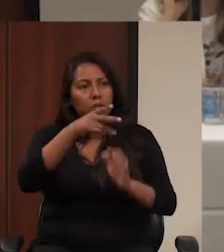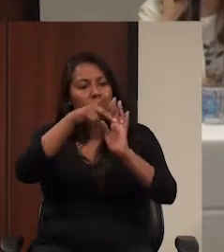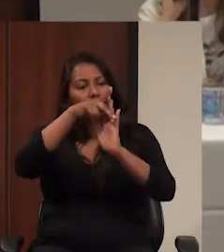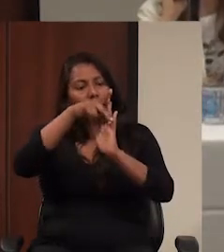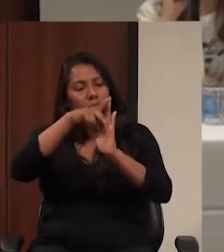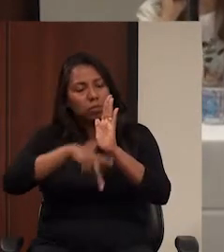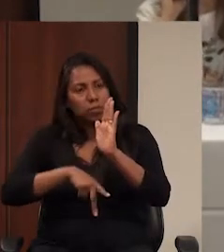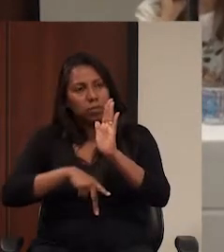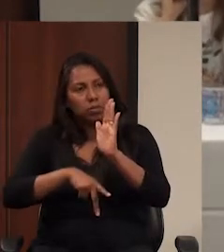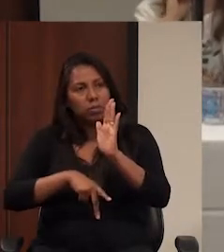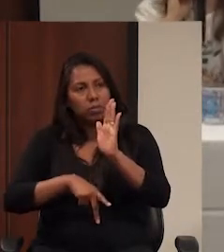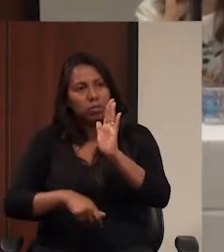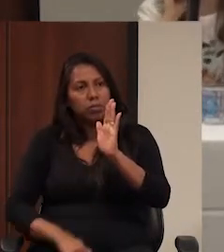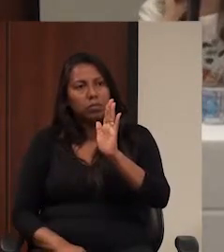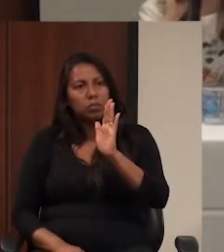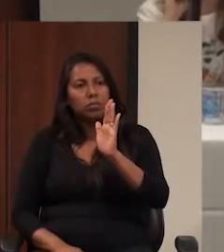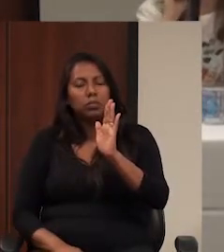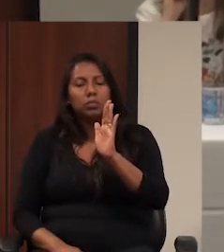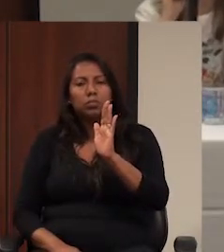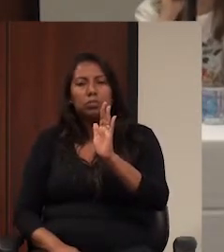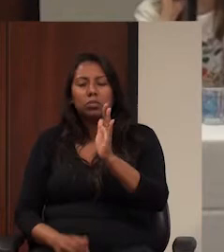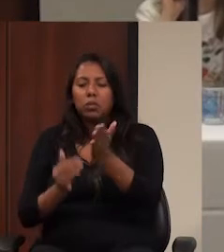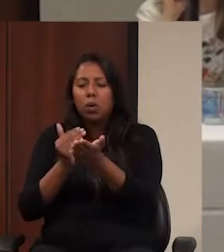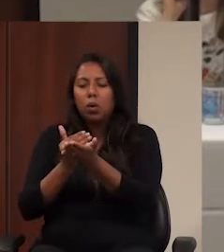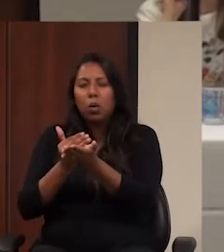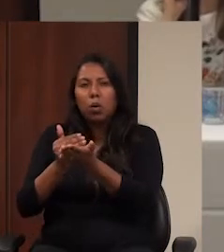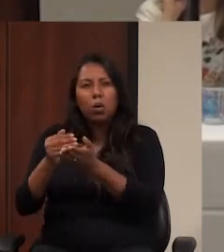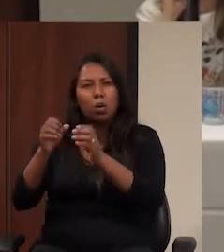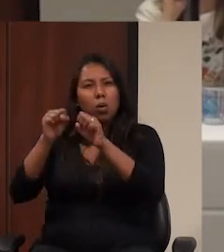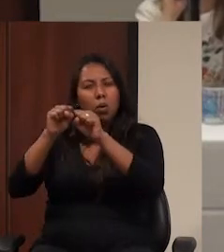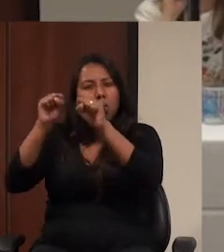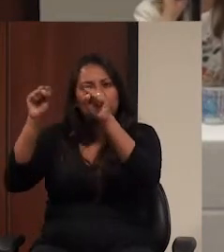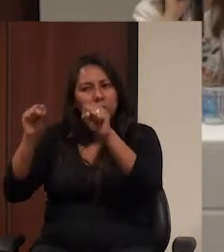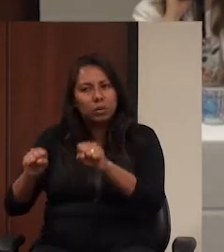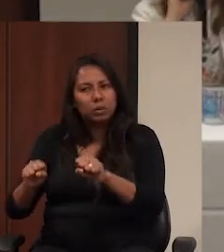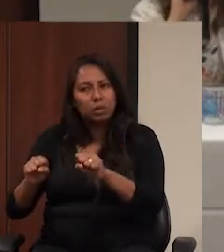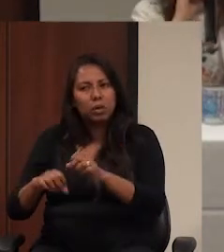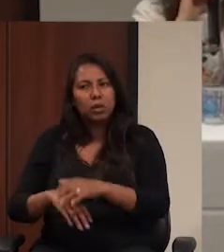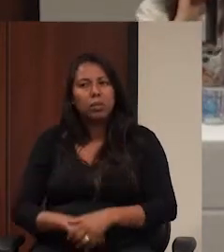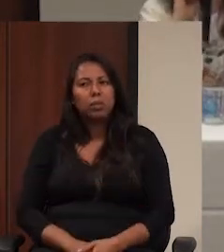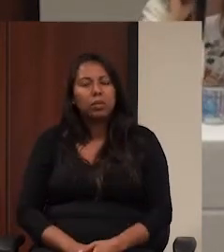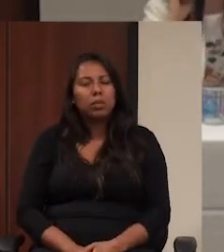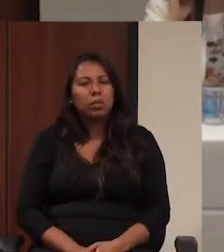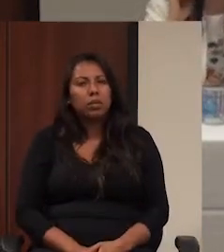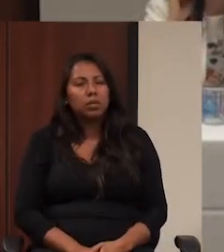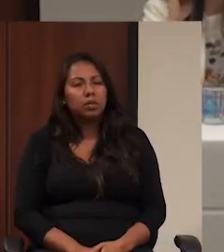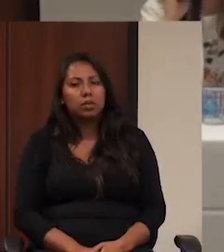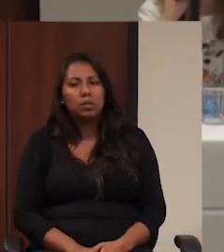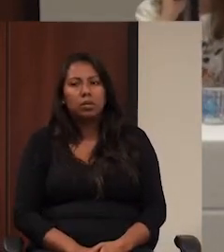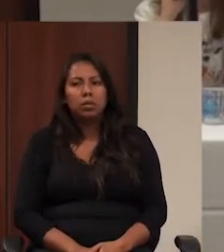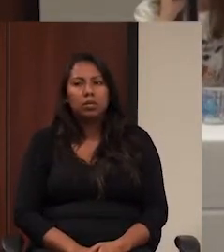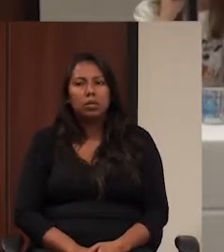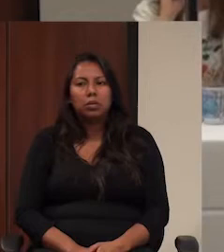projeto para a implantação do sistema. Eu traduzi como Esquema Nacional de Seguro para Deficiência, mas eu não sei se a tradução está muito